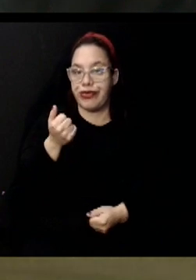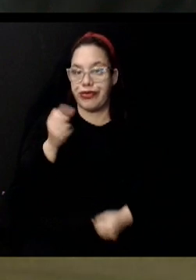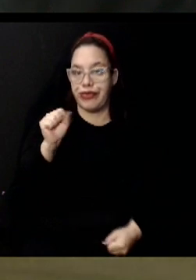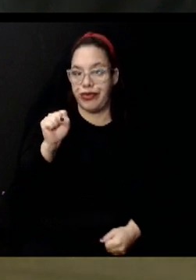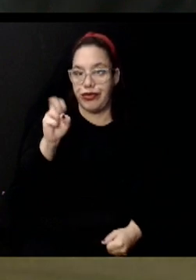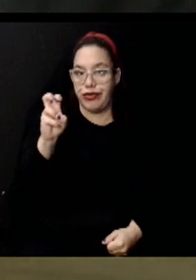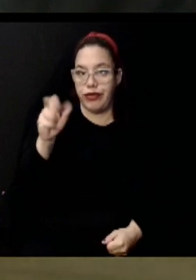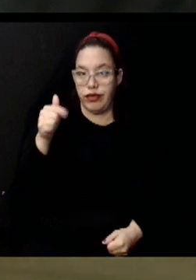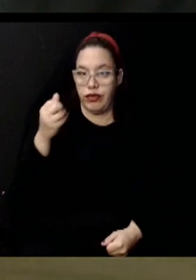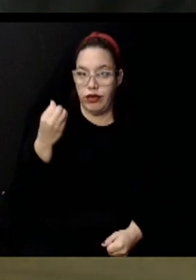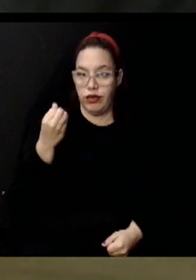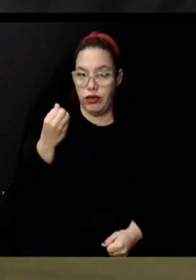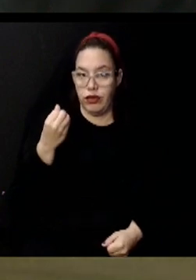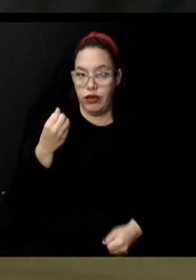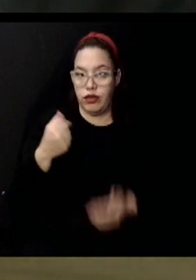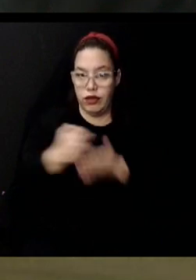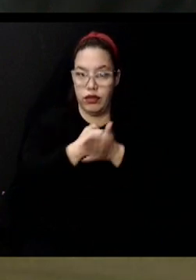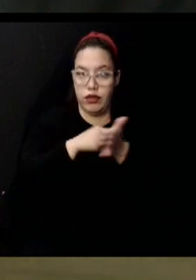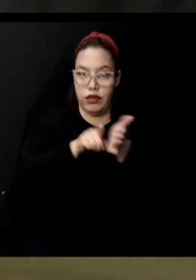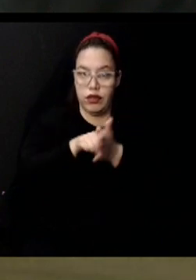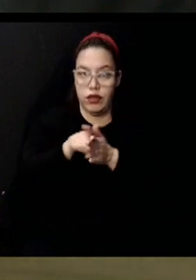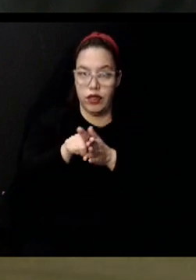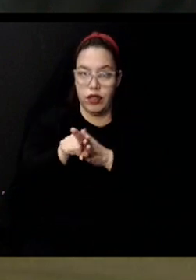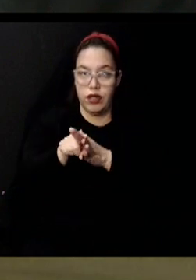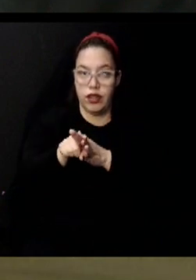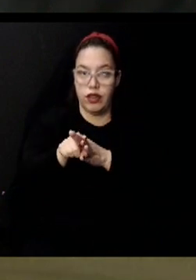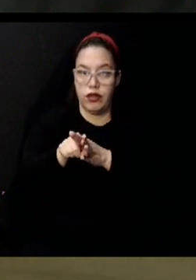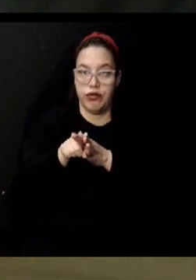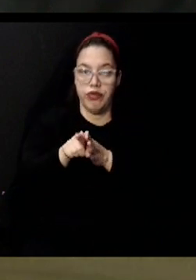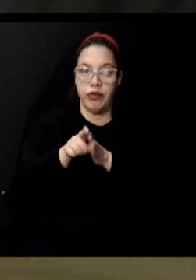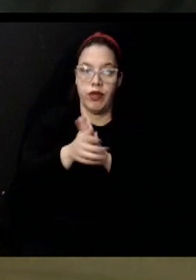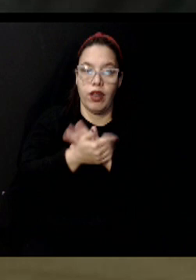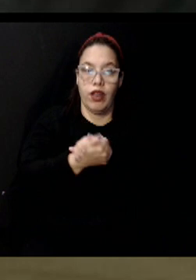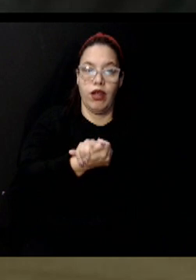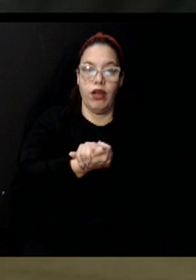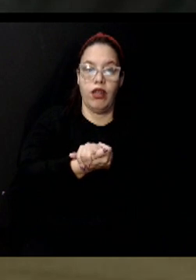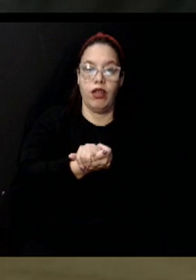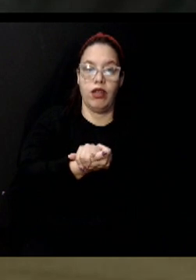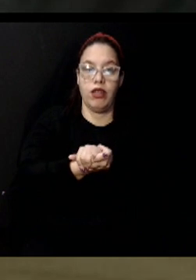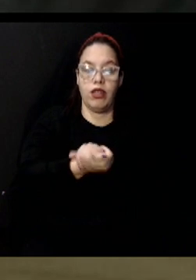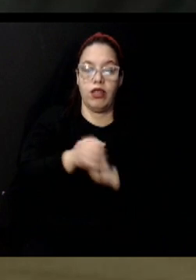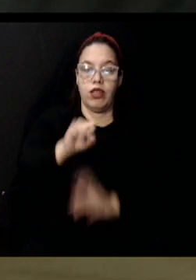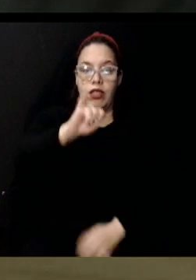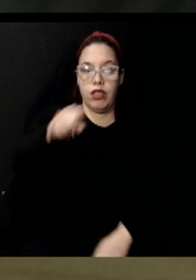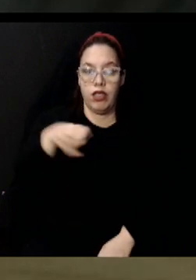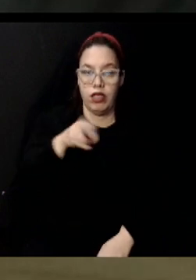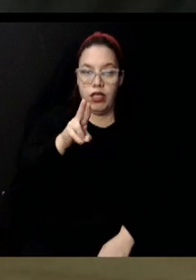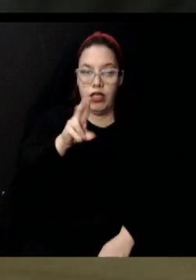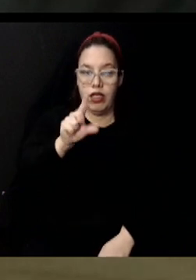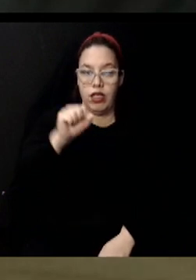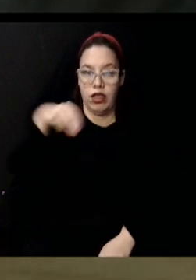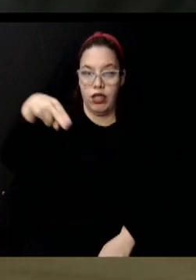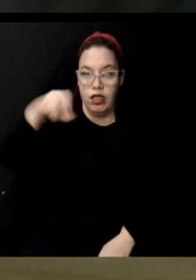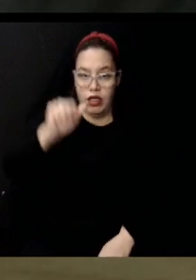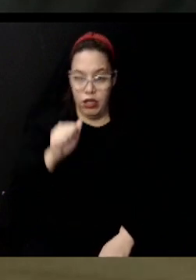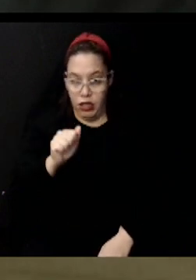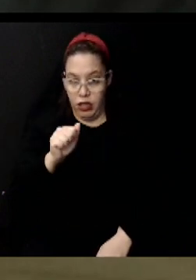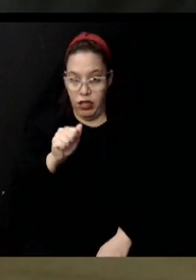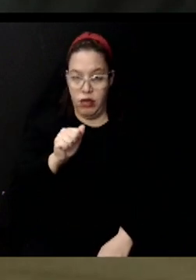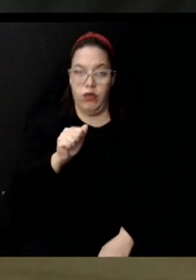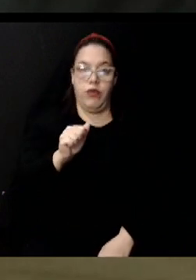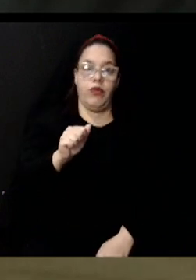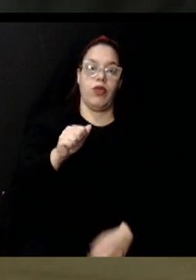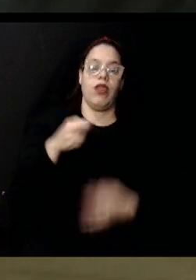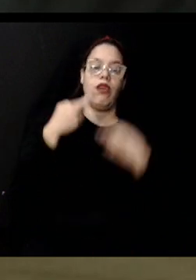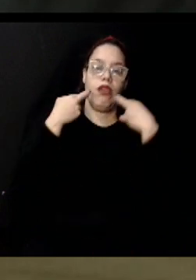tem mais perguntas pra gente? Vamos ver quem tá conosco? Vamos lá, Juliana Castro, do Jardim Guanabara. Reclamar de